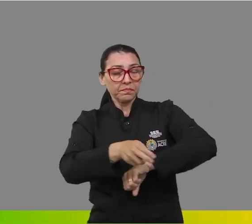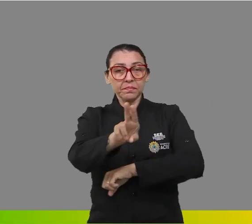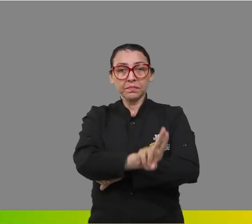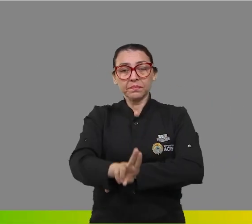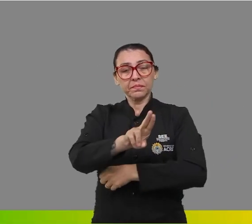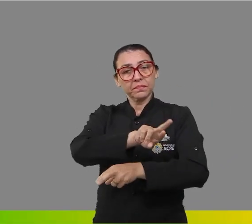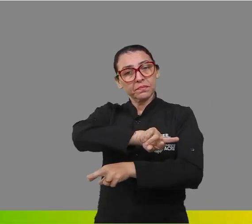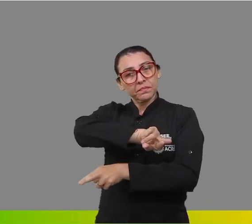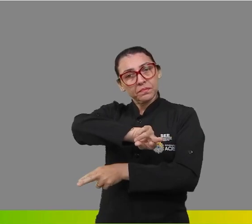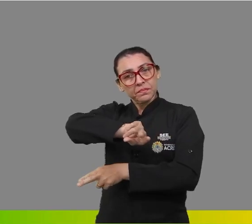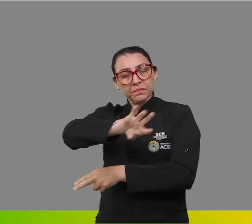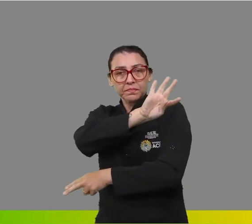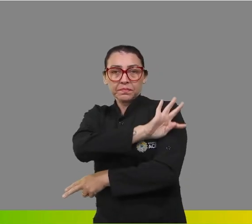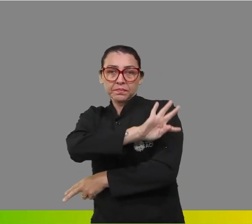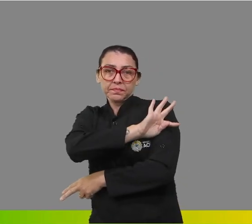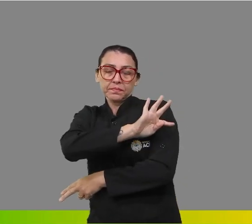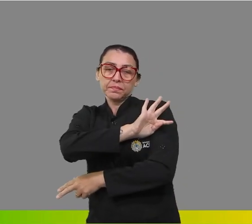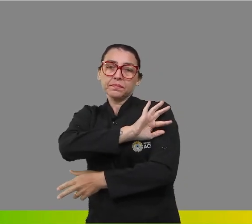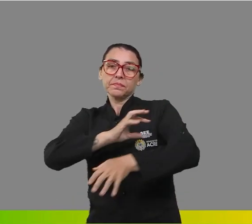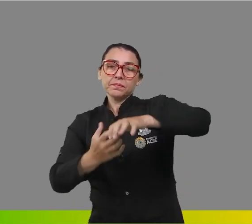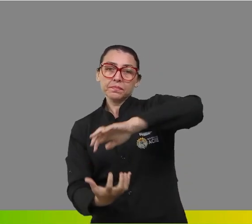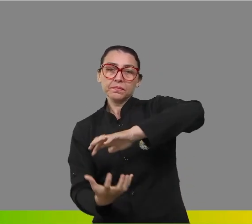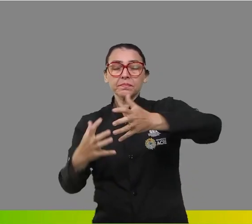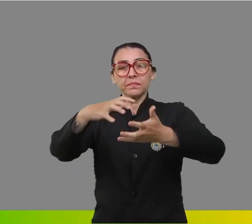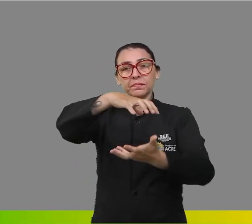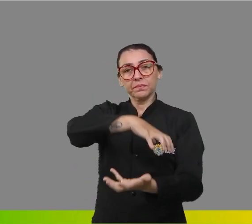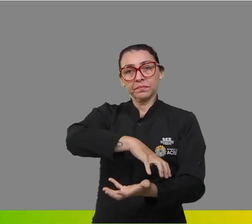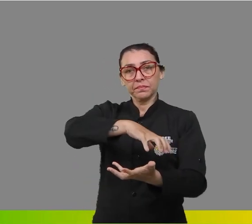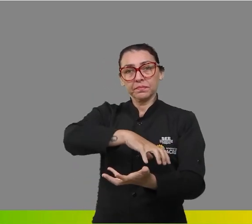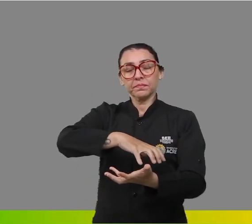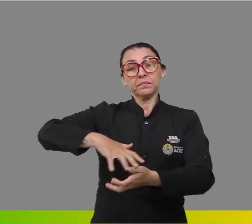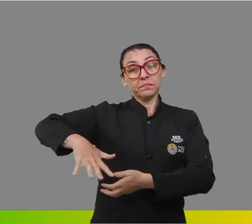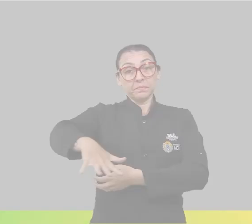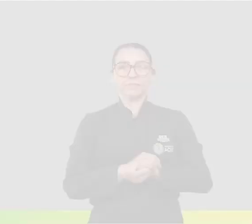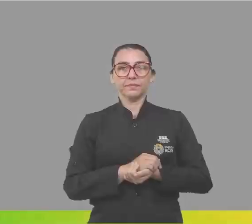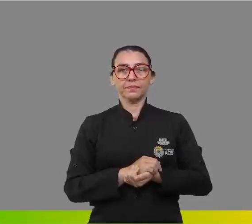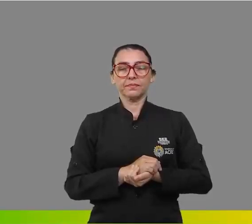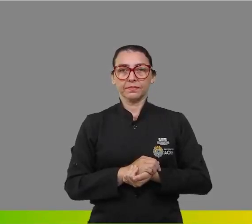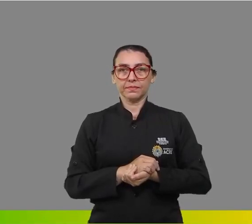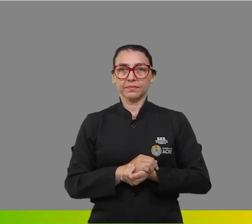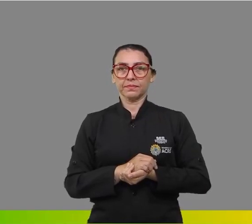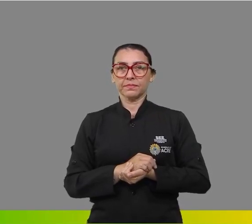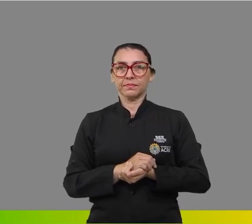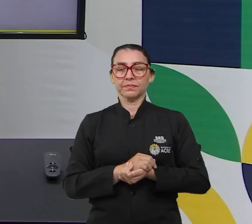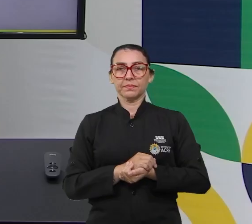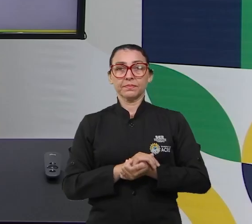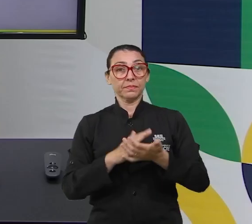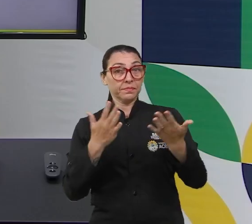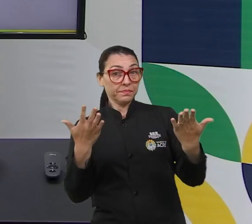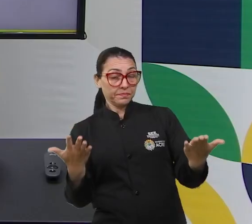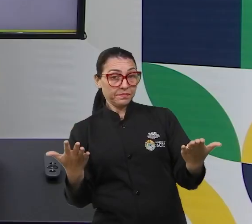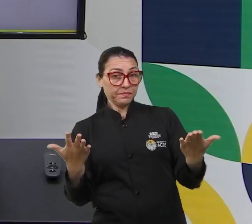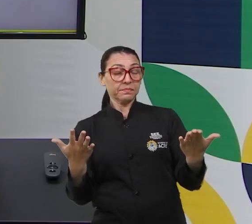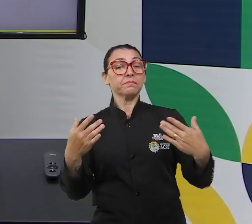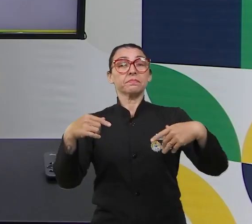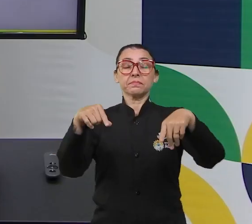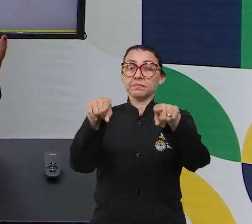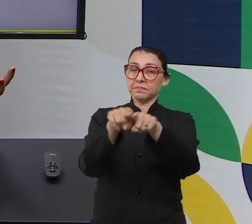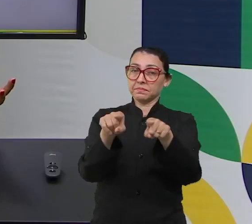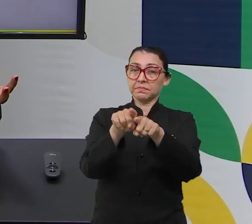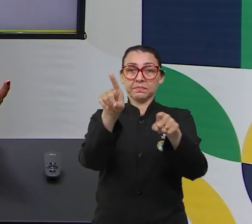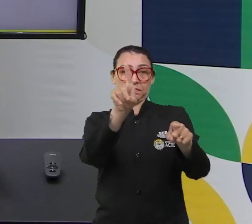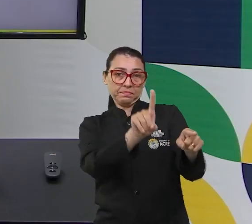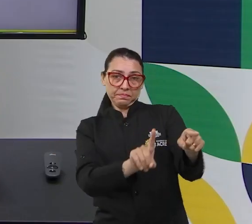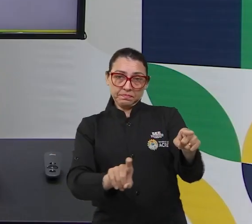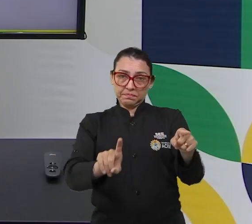de diferentes técnicas para transformar o espaço. Então, além do